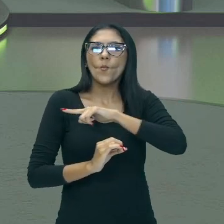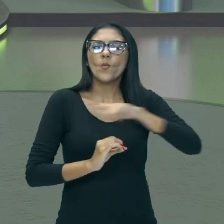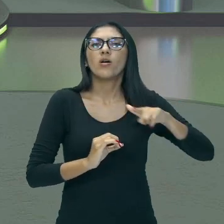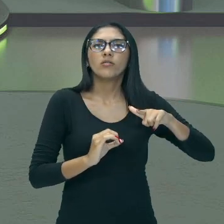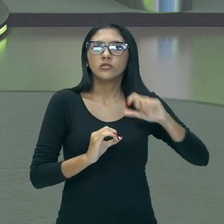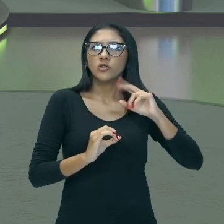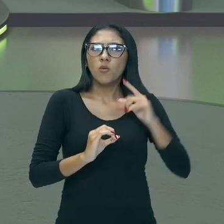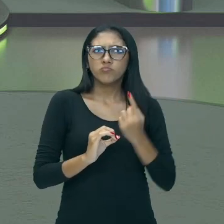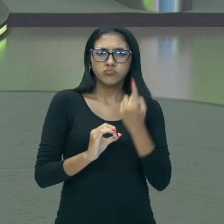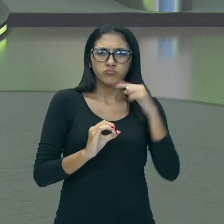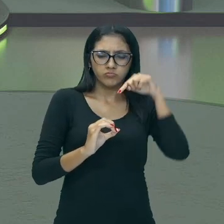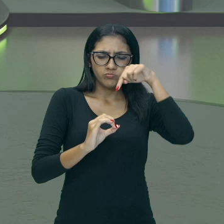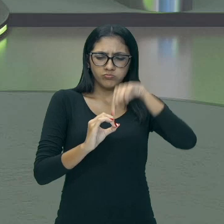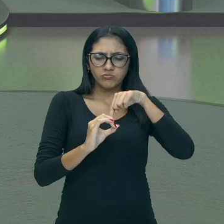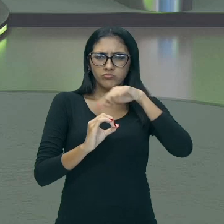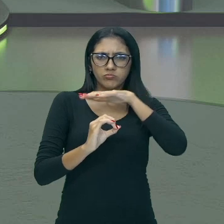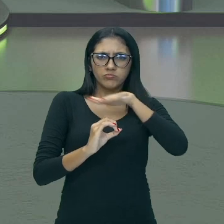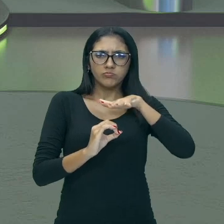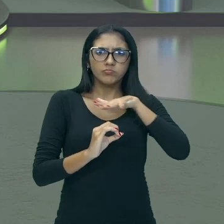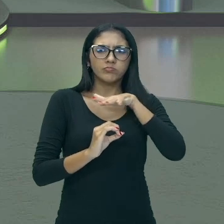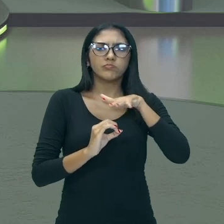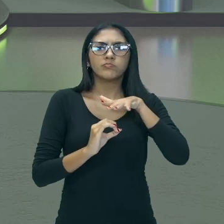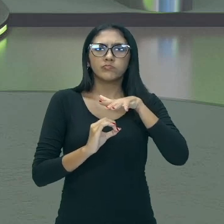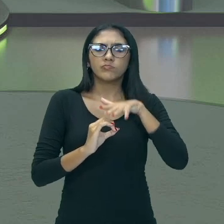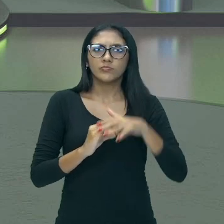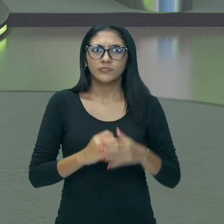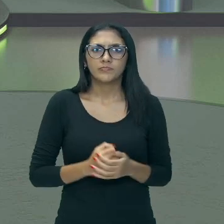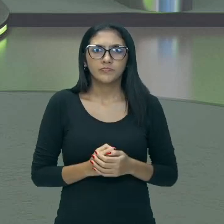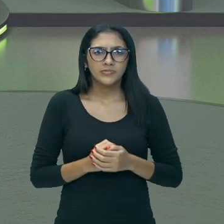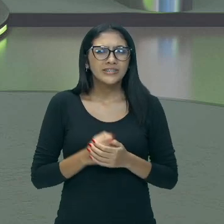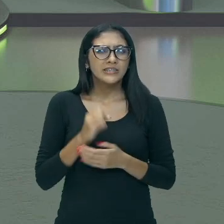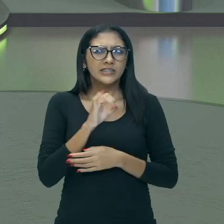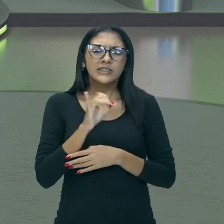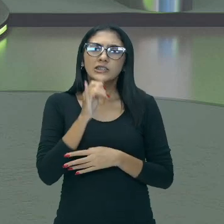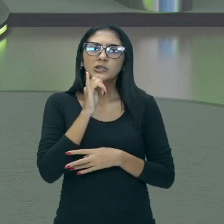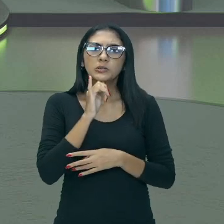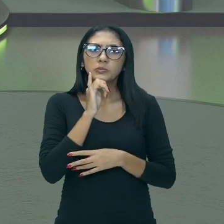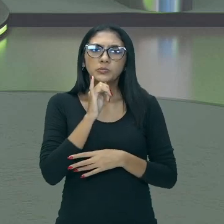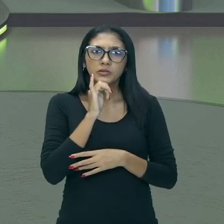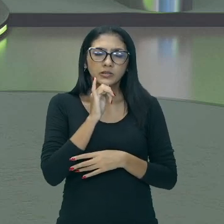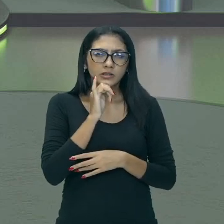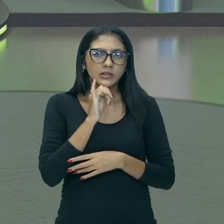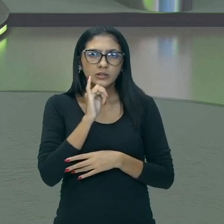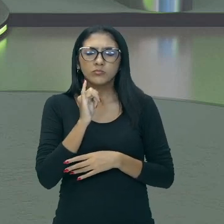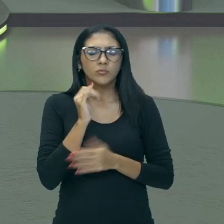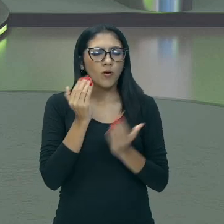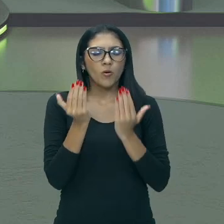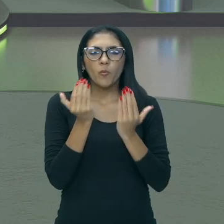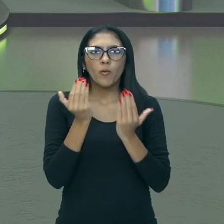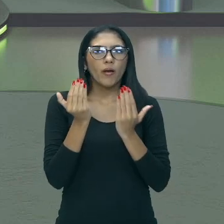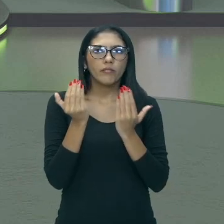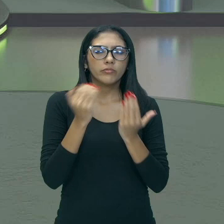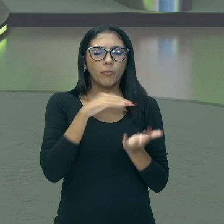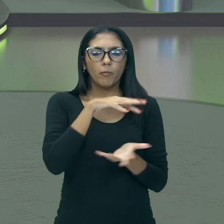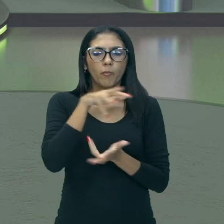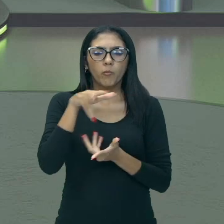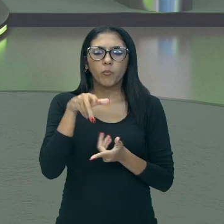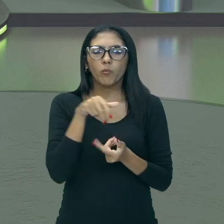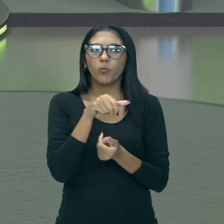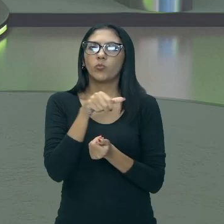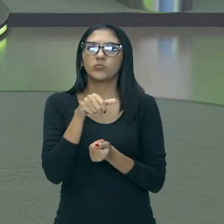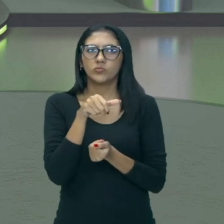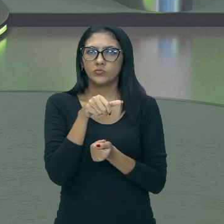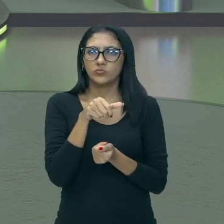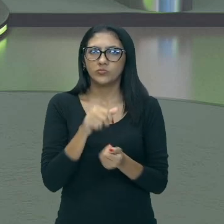fossem tirados todos os espaços vazios de todos os átomos do mundo, o mundo caberia numa maçã, tá? E